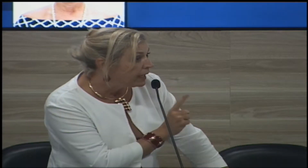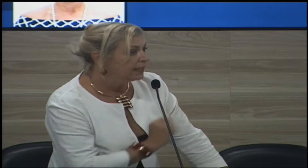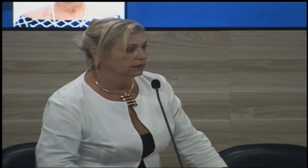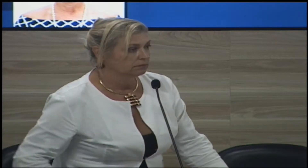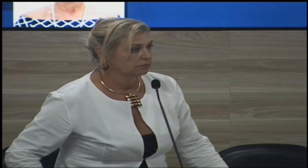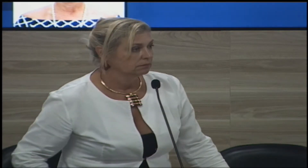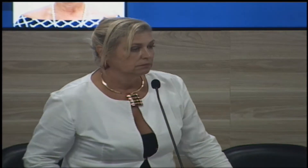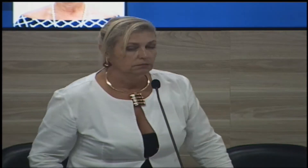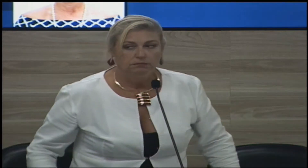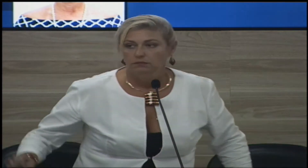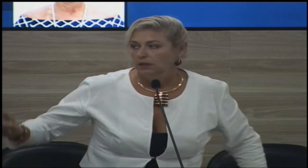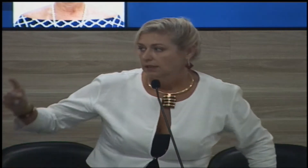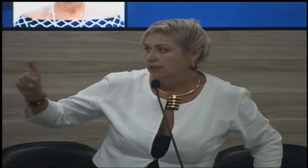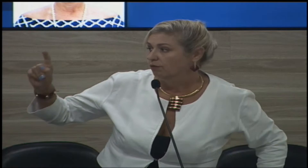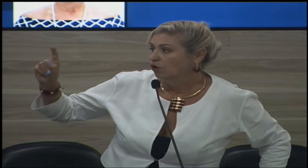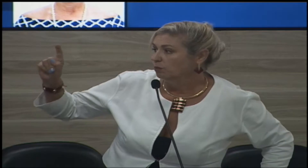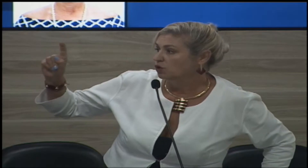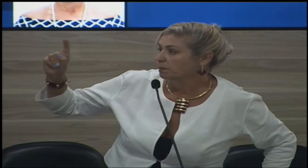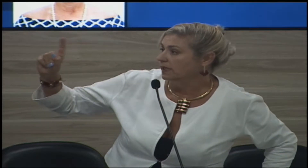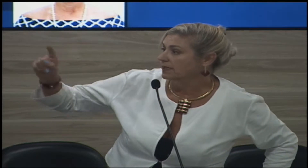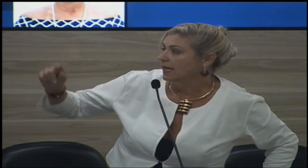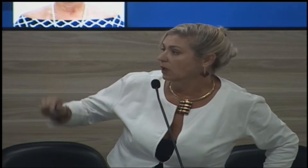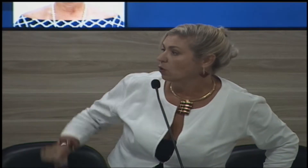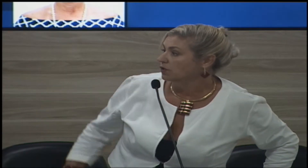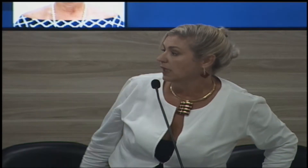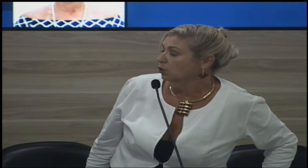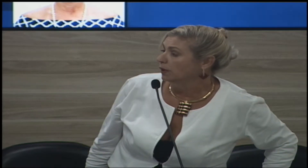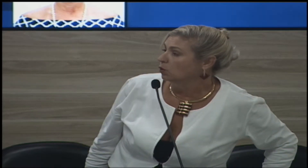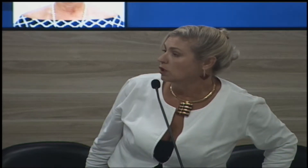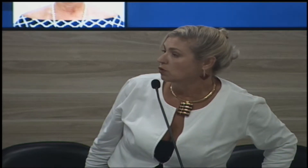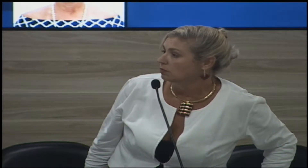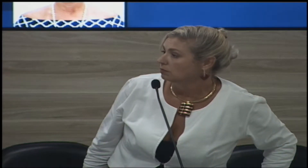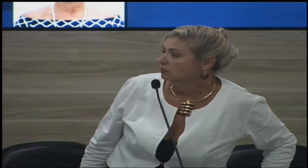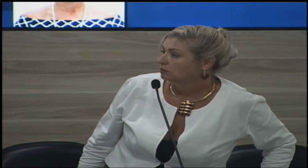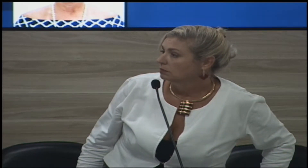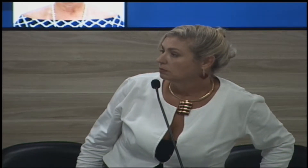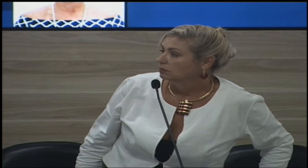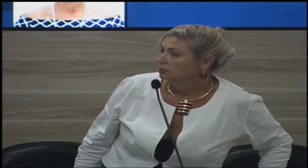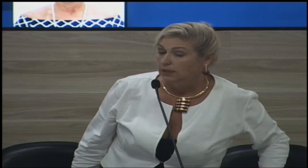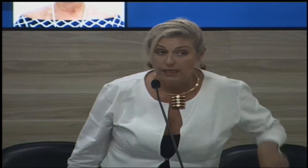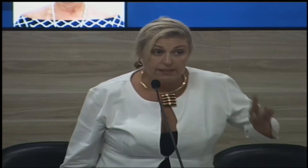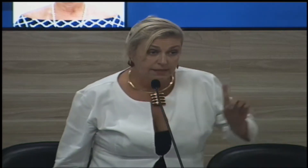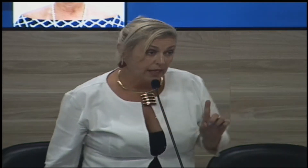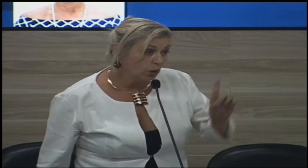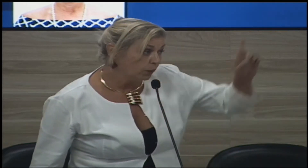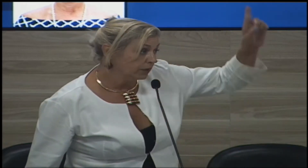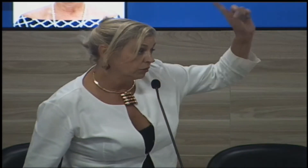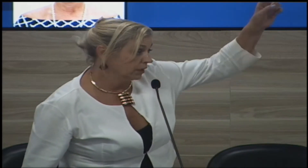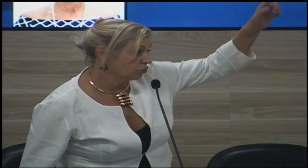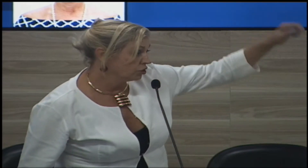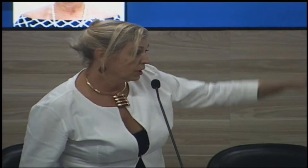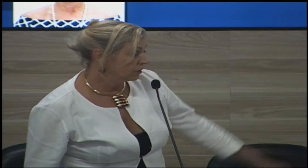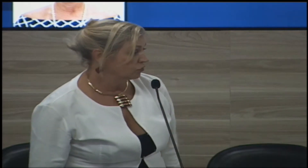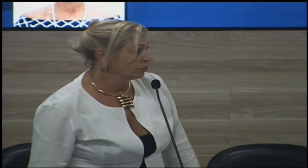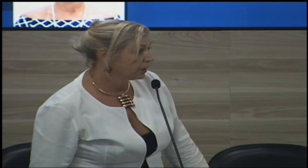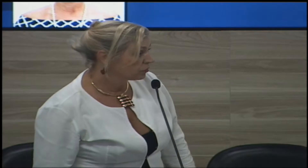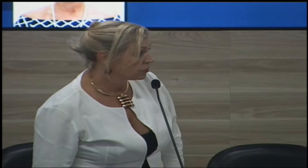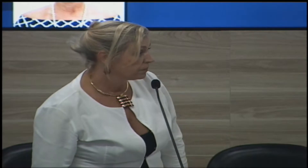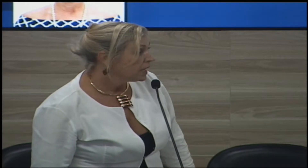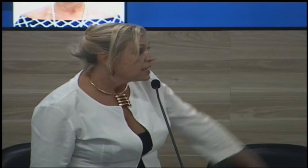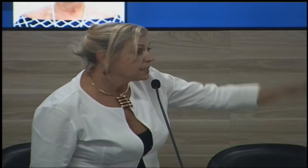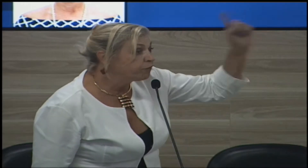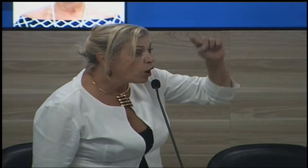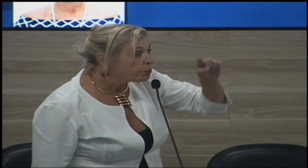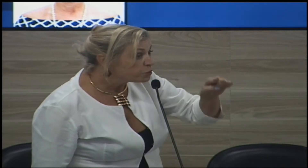Sendo ele, se formos pensar em Conselho do Idoso, ele está incluído dentro dos direitos